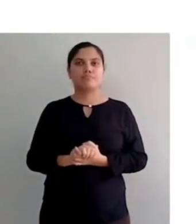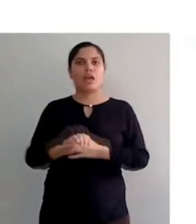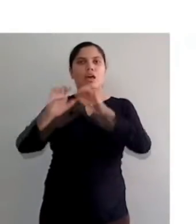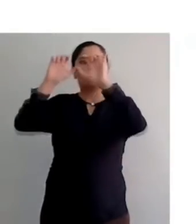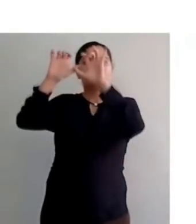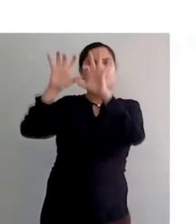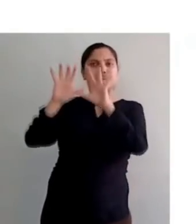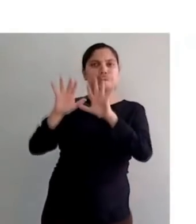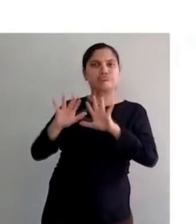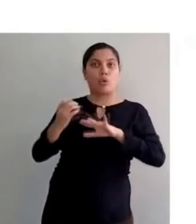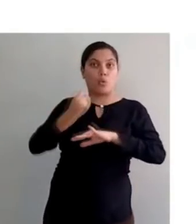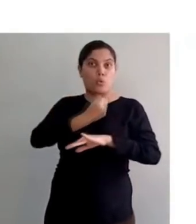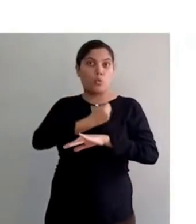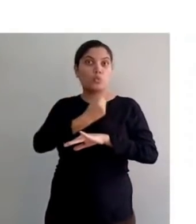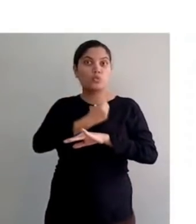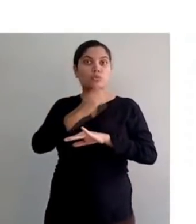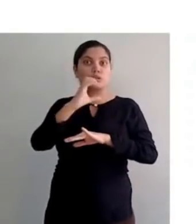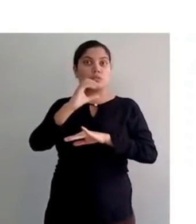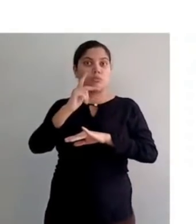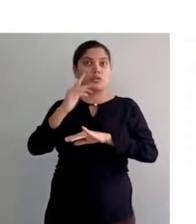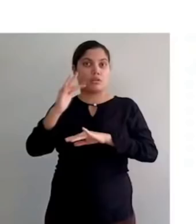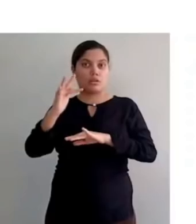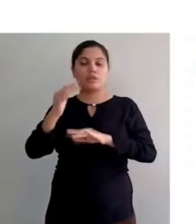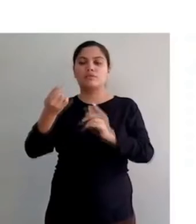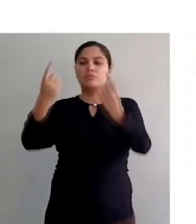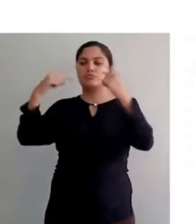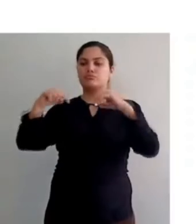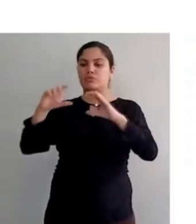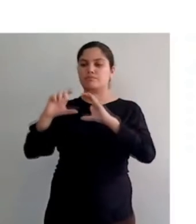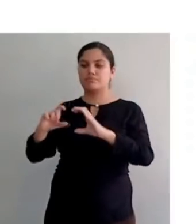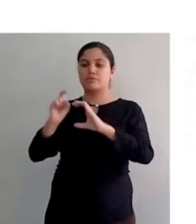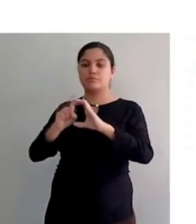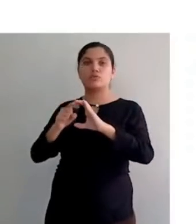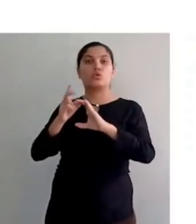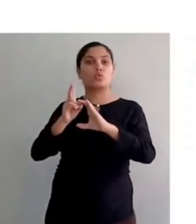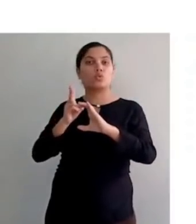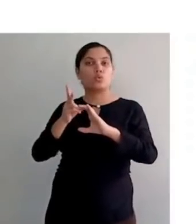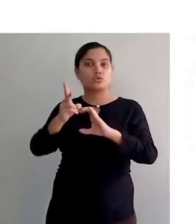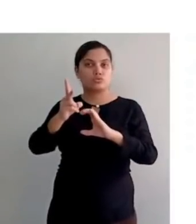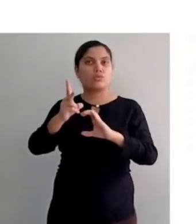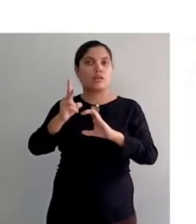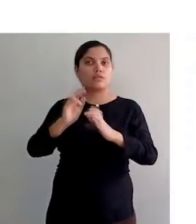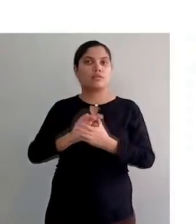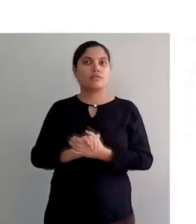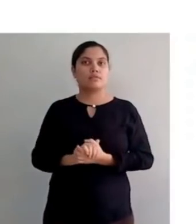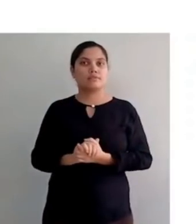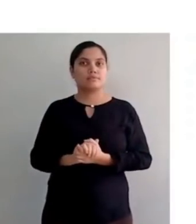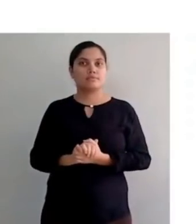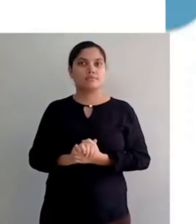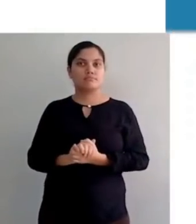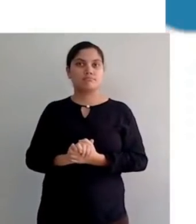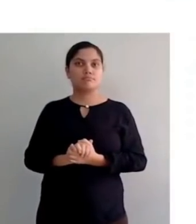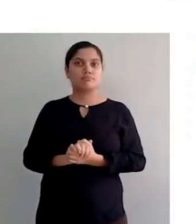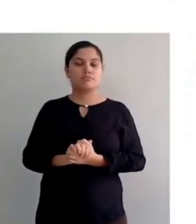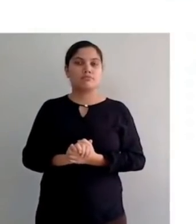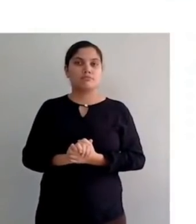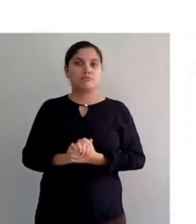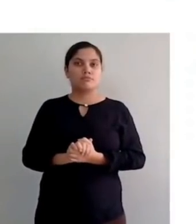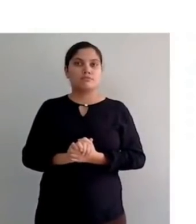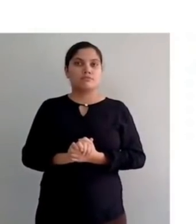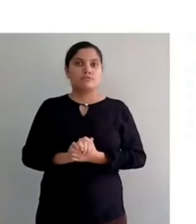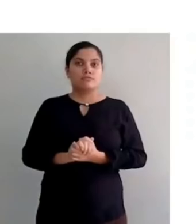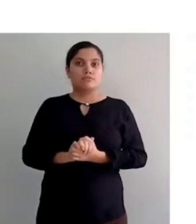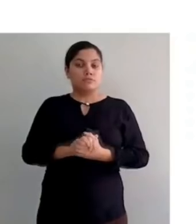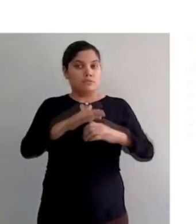para sua conta de outro banco. Muito provavelmente por esse motivo você ficou com o status de